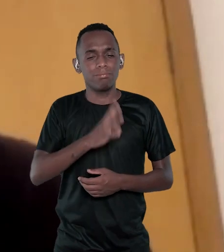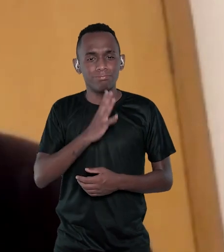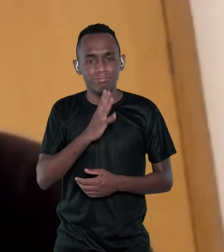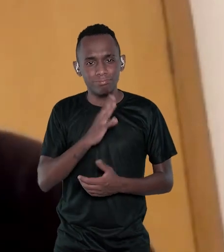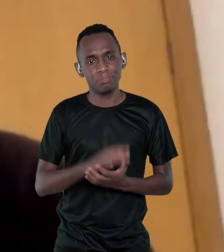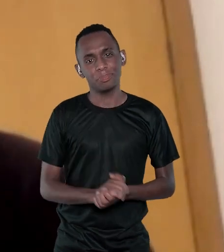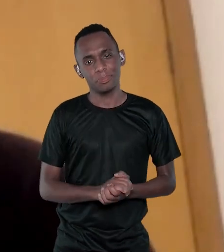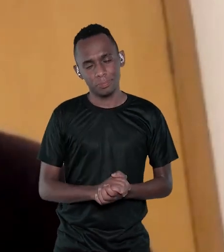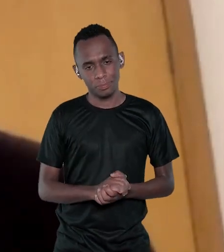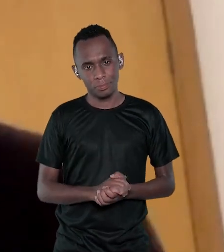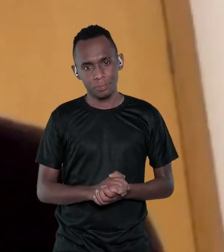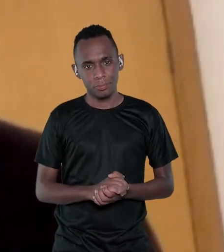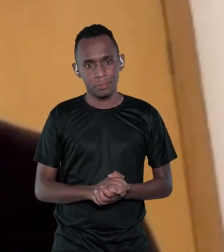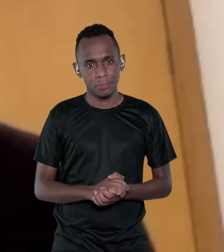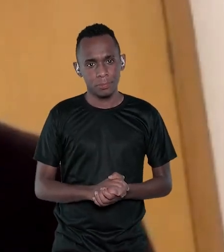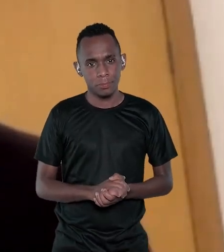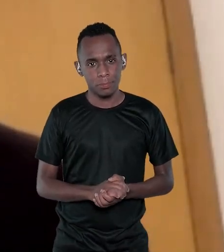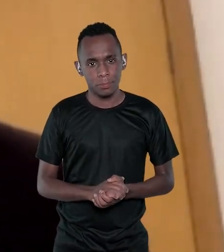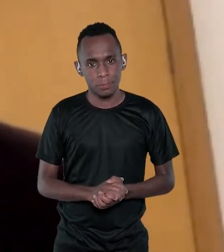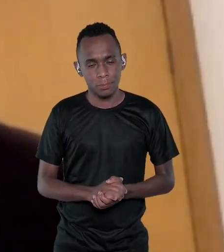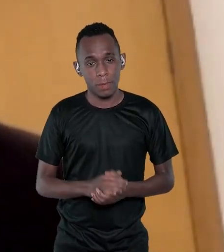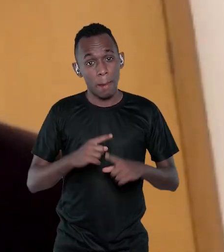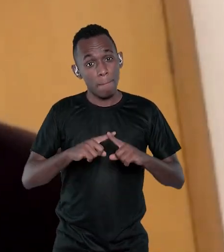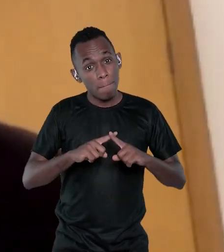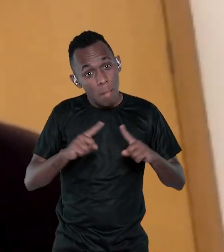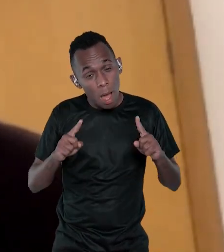universo. E então, mas